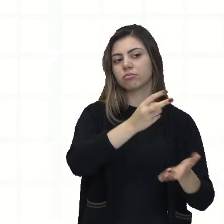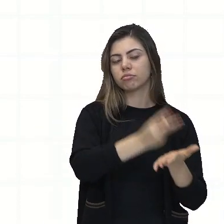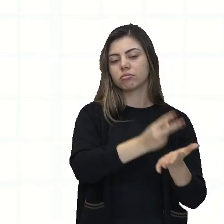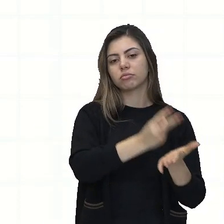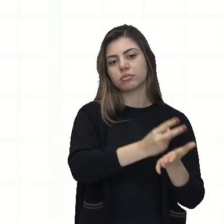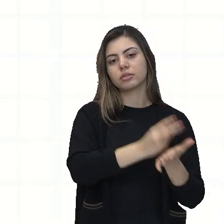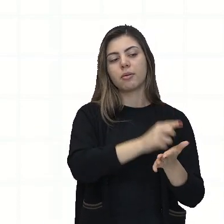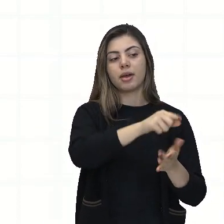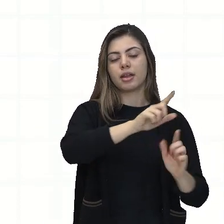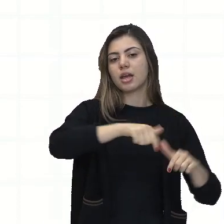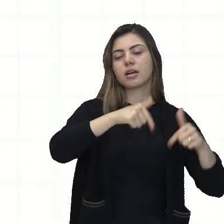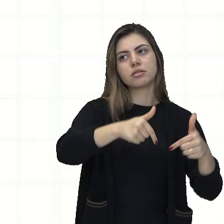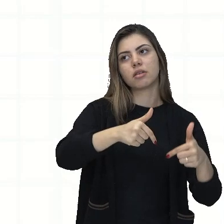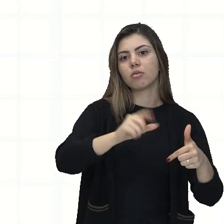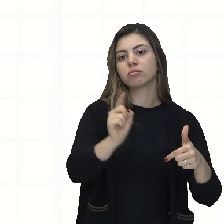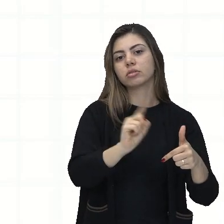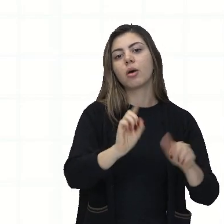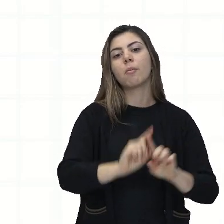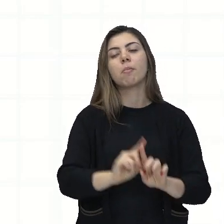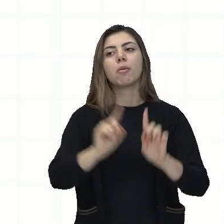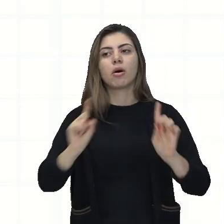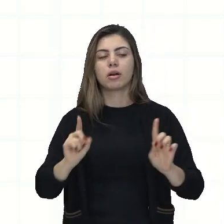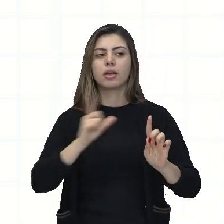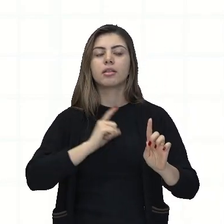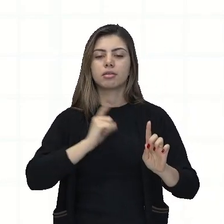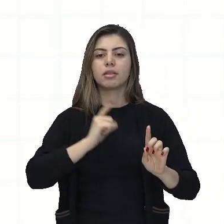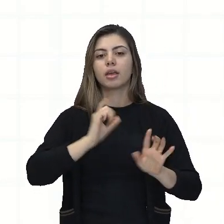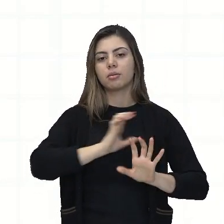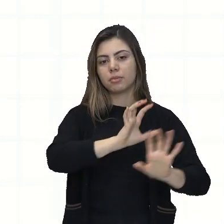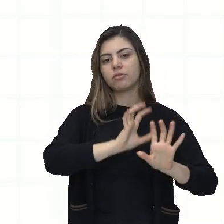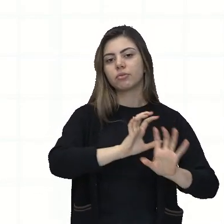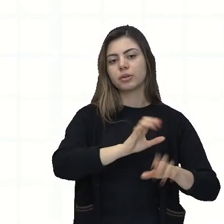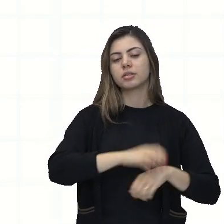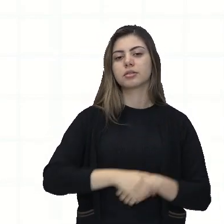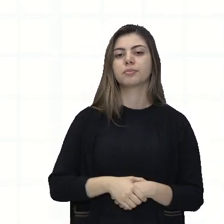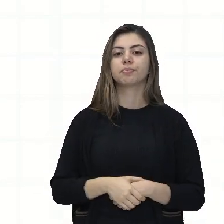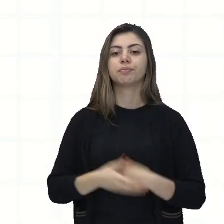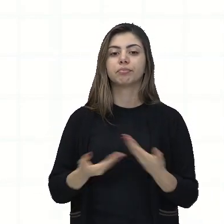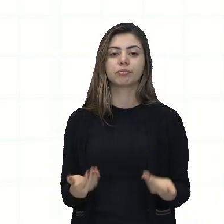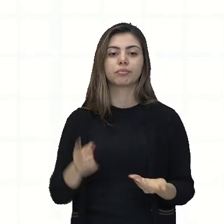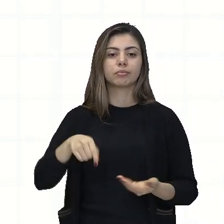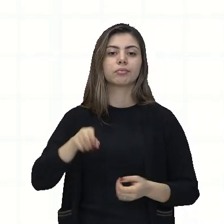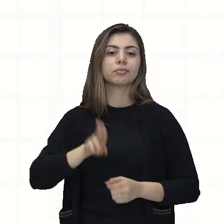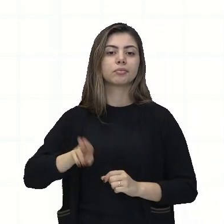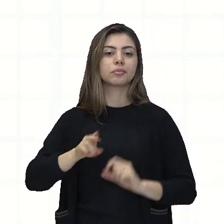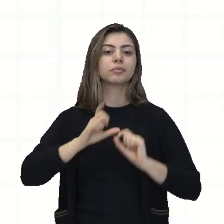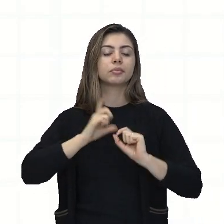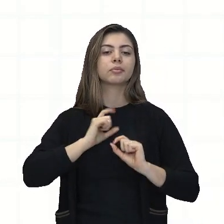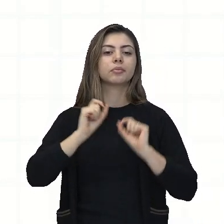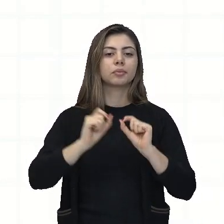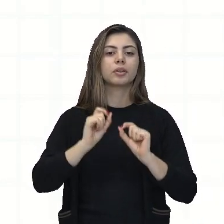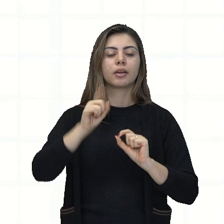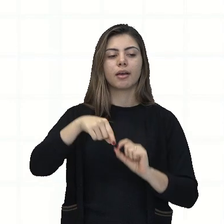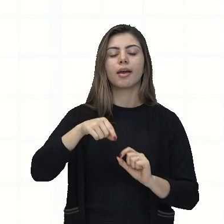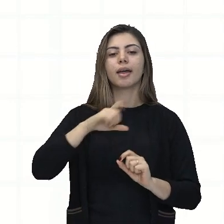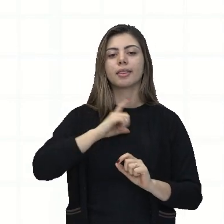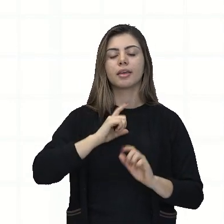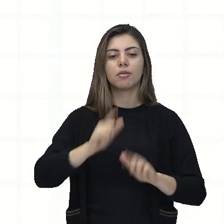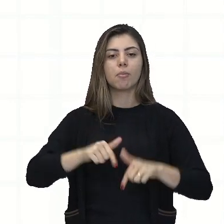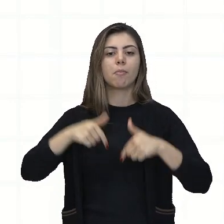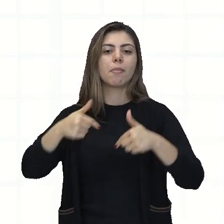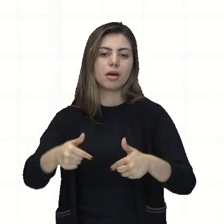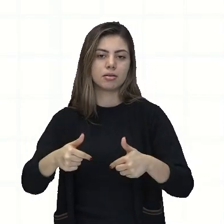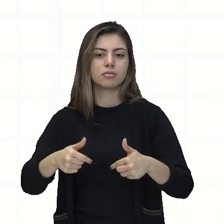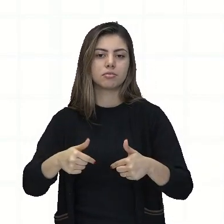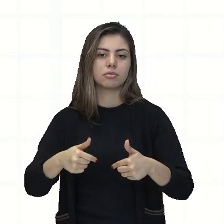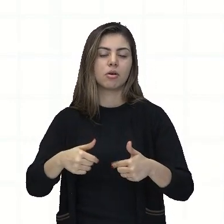a ação, é sobre quem o predicado diz alguma coisa. E é usada quando se quer enfatizar o objeto da ação ou quando o agente